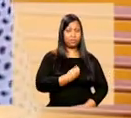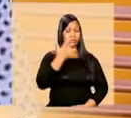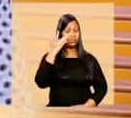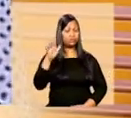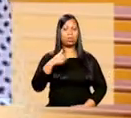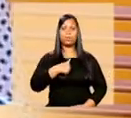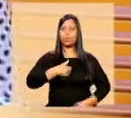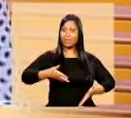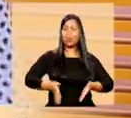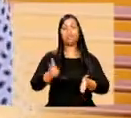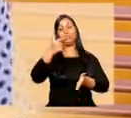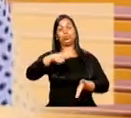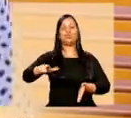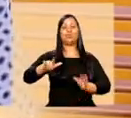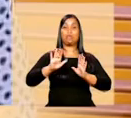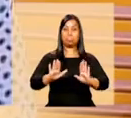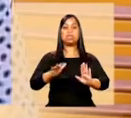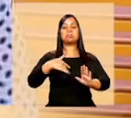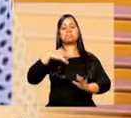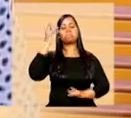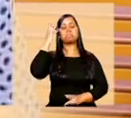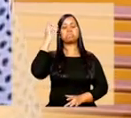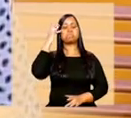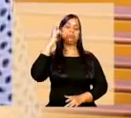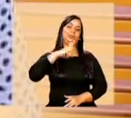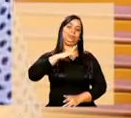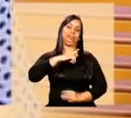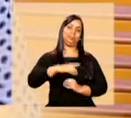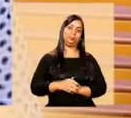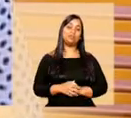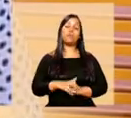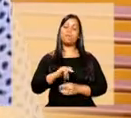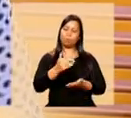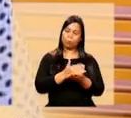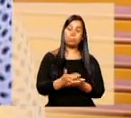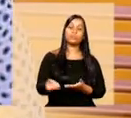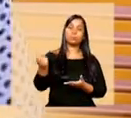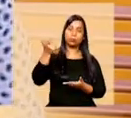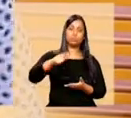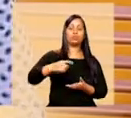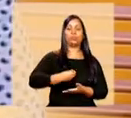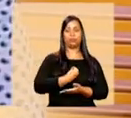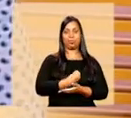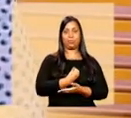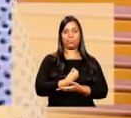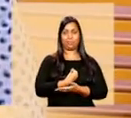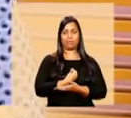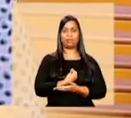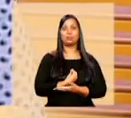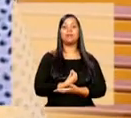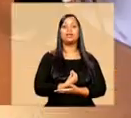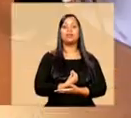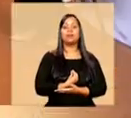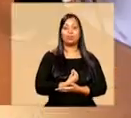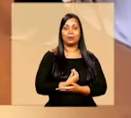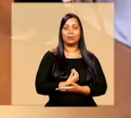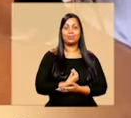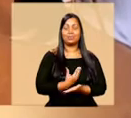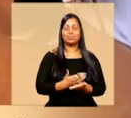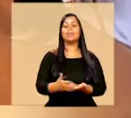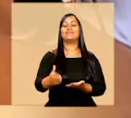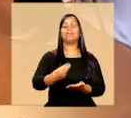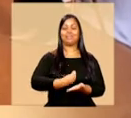de que ele está vivo. Eu nasci de novo, mas eu tive a consciência, eu vou recomeçar a minha vida. Então não acabou não, então começou,